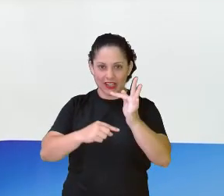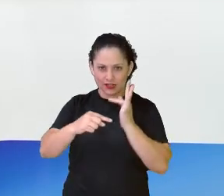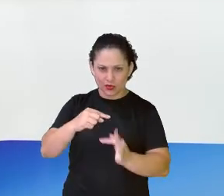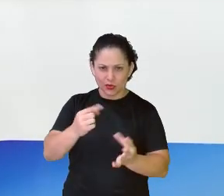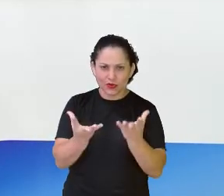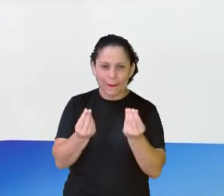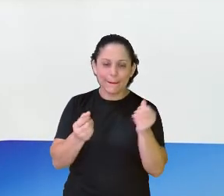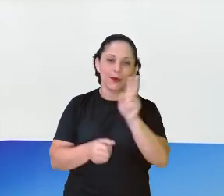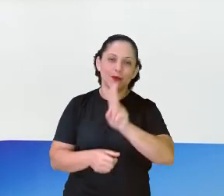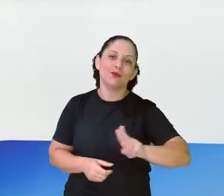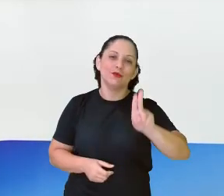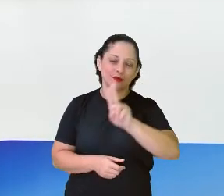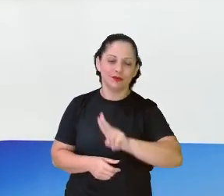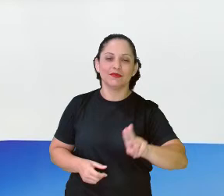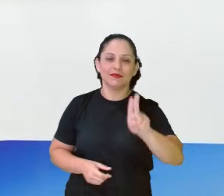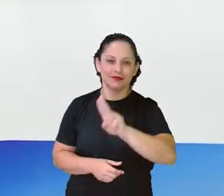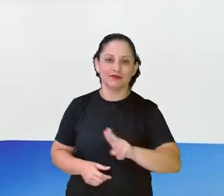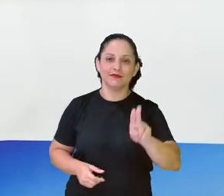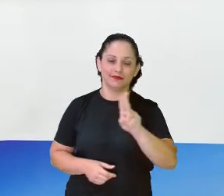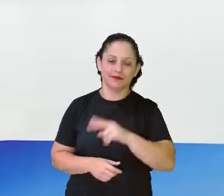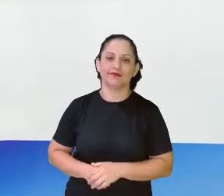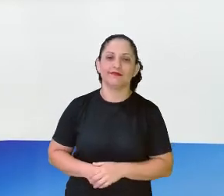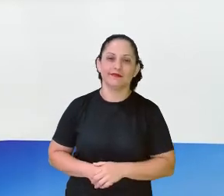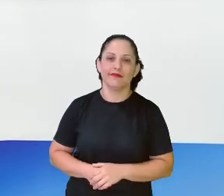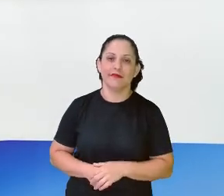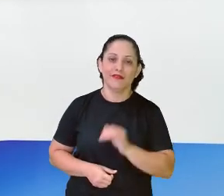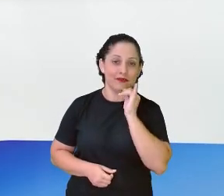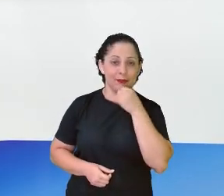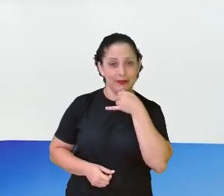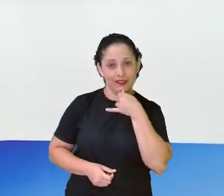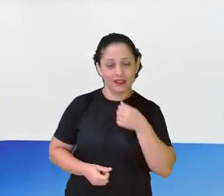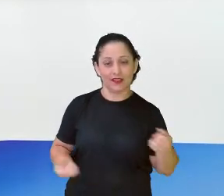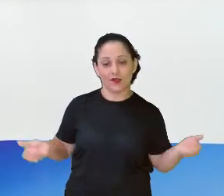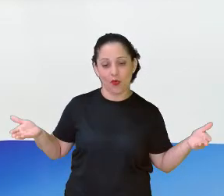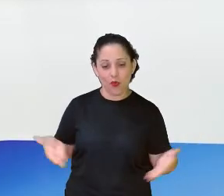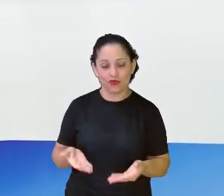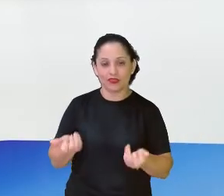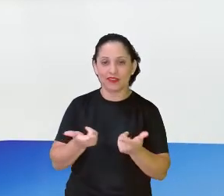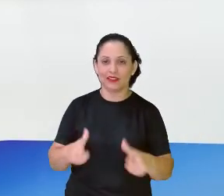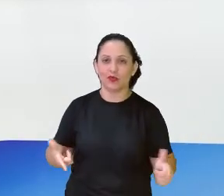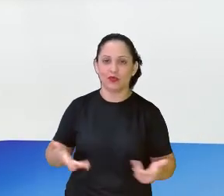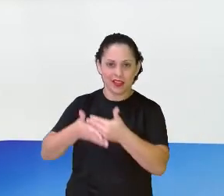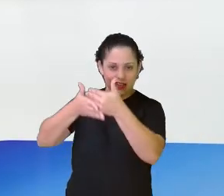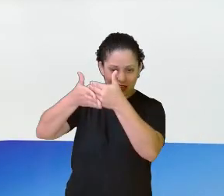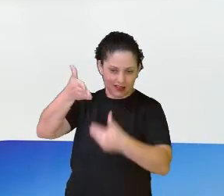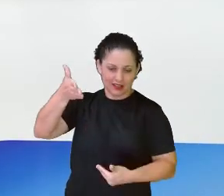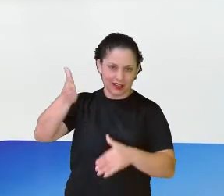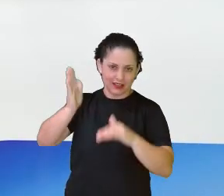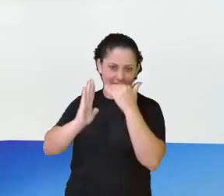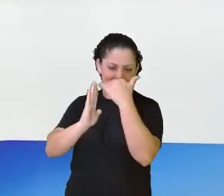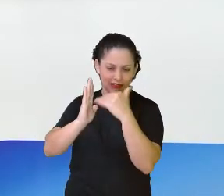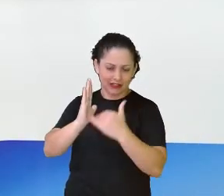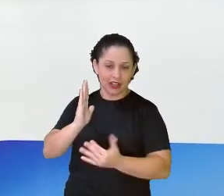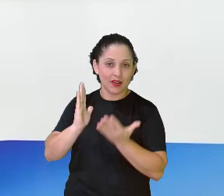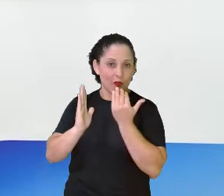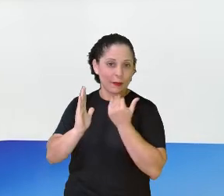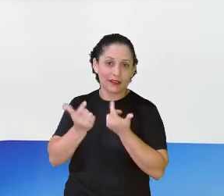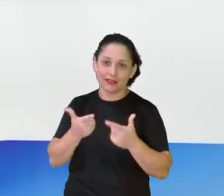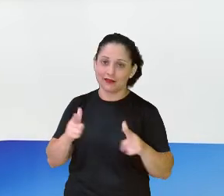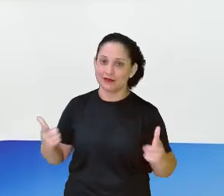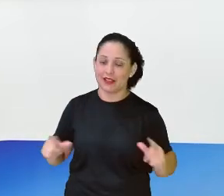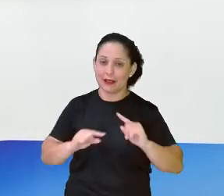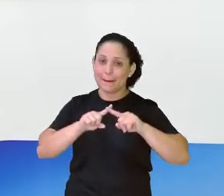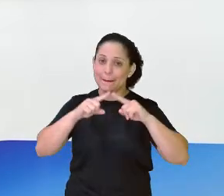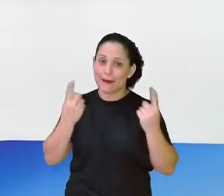estão muito presentes. Infelizmente, eu não trouxe hoje uma receita para a gente fazer, mas quem sabe, né?